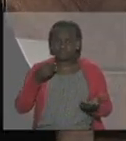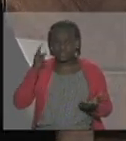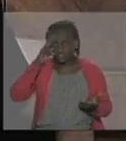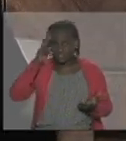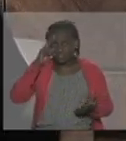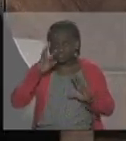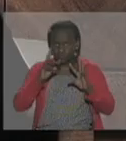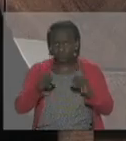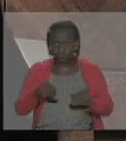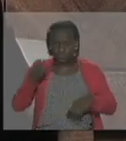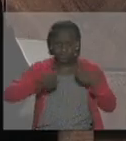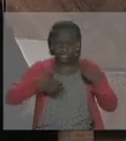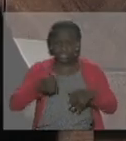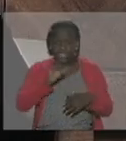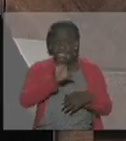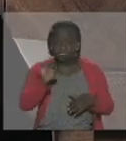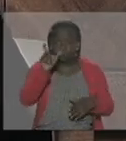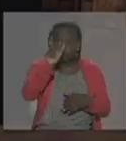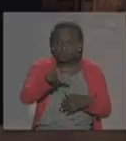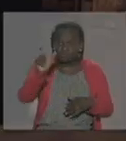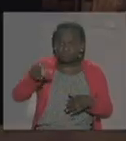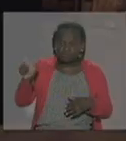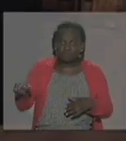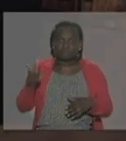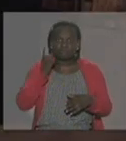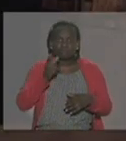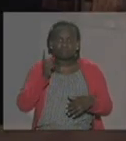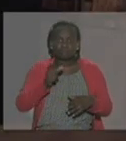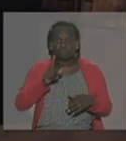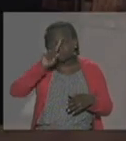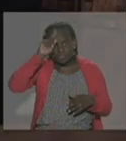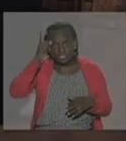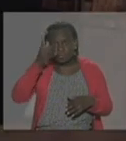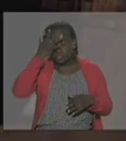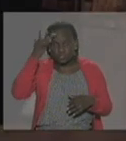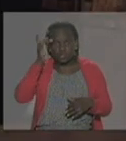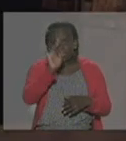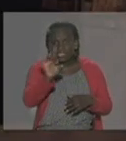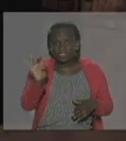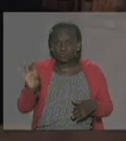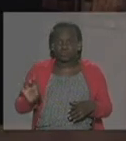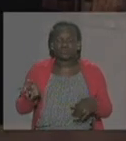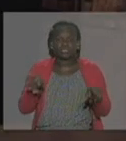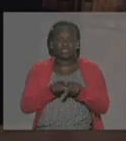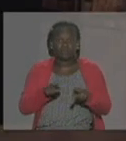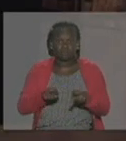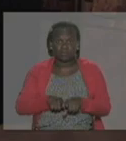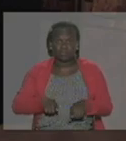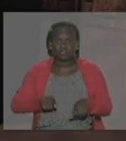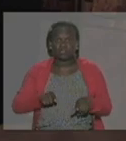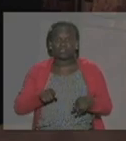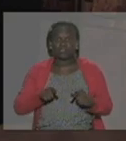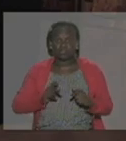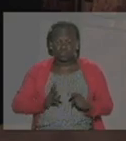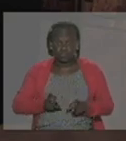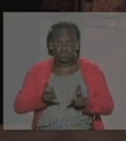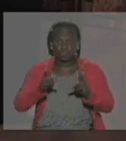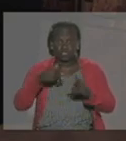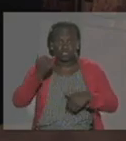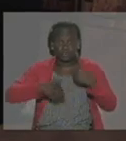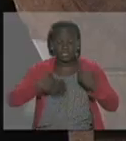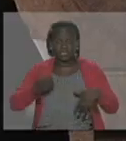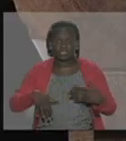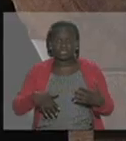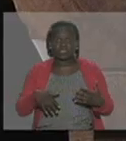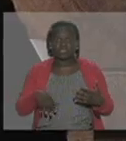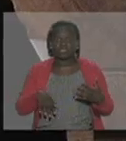narrador da narrativa como um todo mas de cada personagem encontrar né criar aqueles personagens todos mas até de